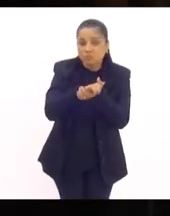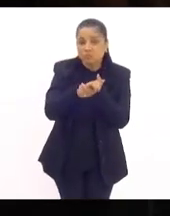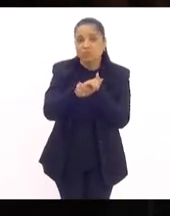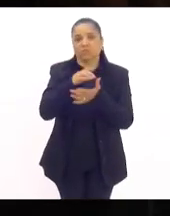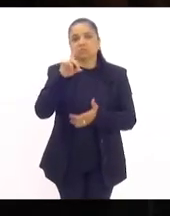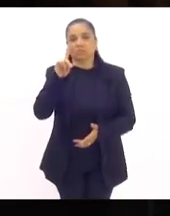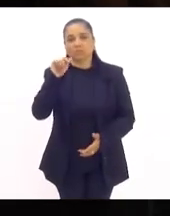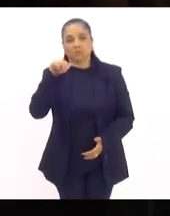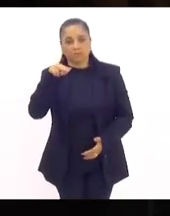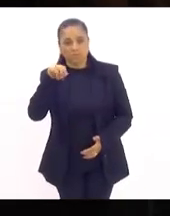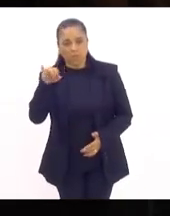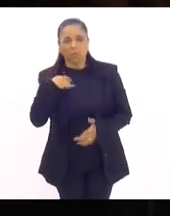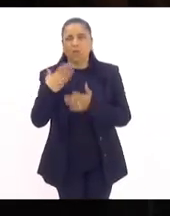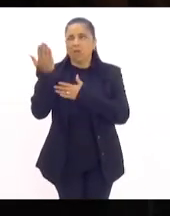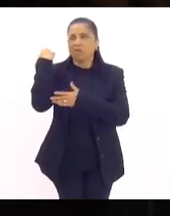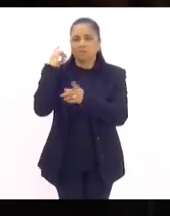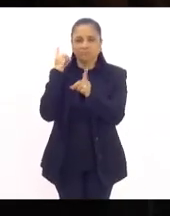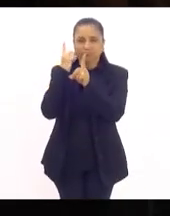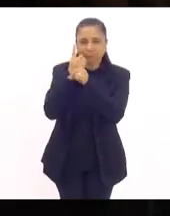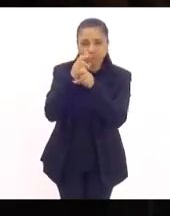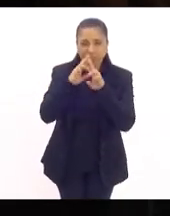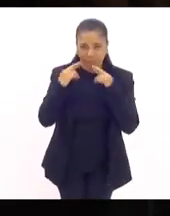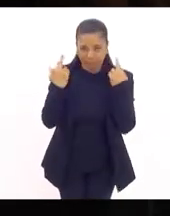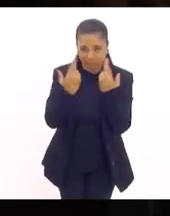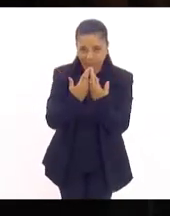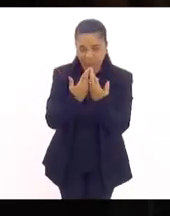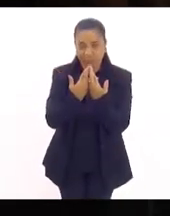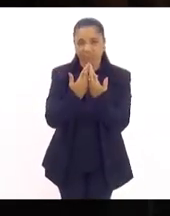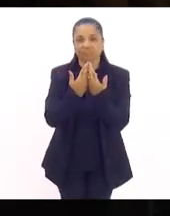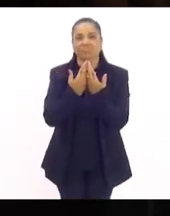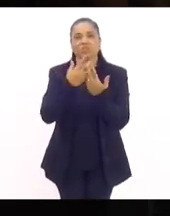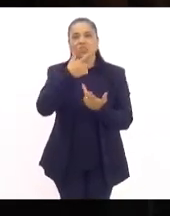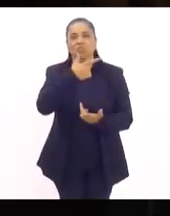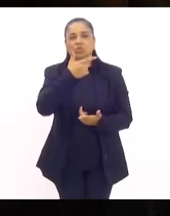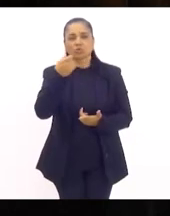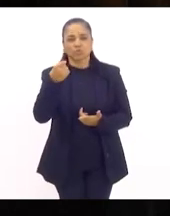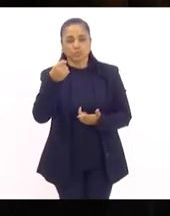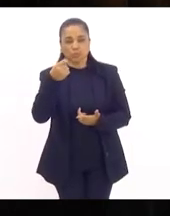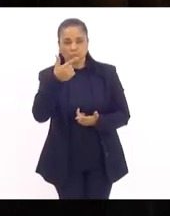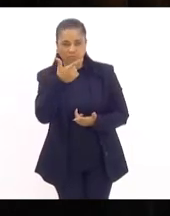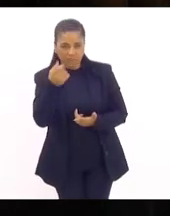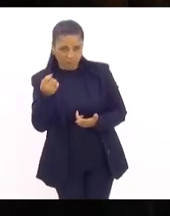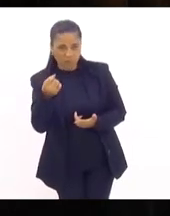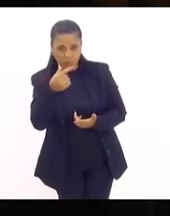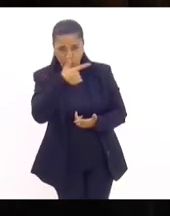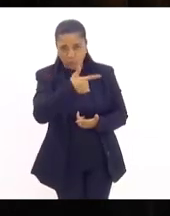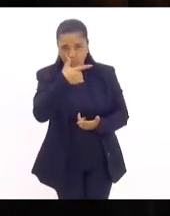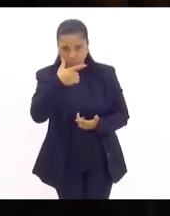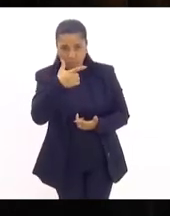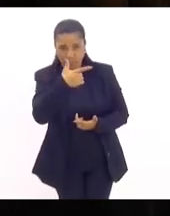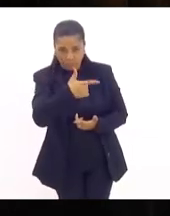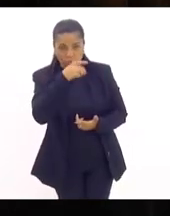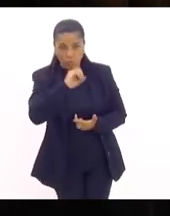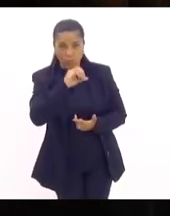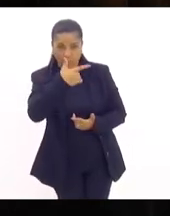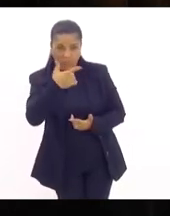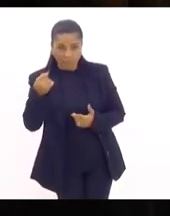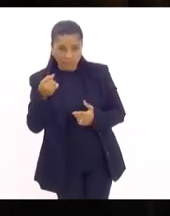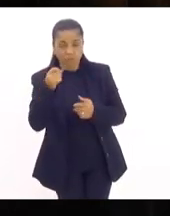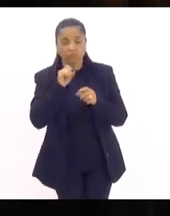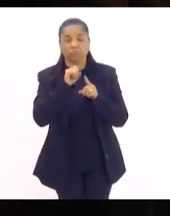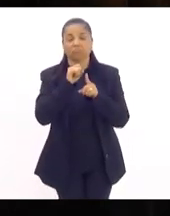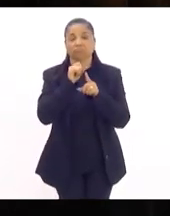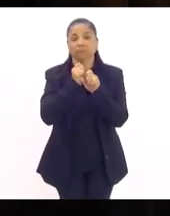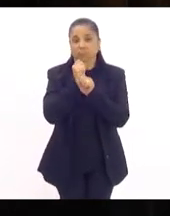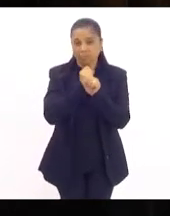2020, e ainda hoje é acompanhada pelo Núcleo de Atenção Psicossocial aos afetados pela